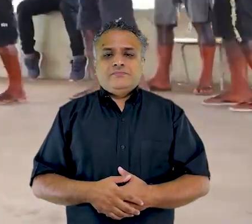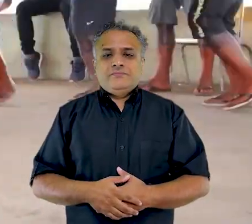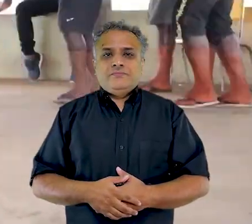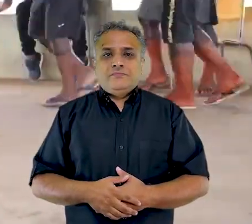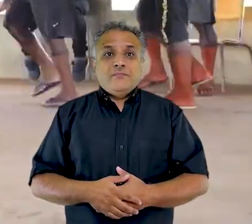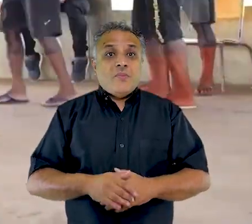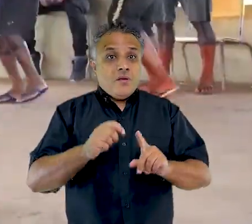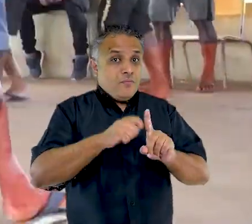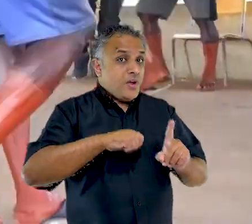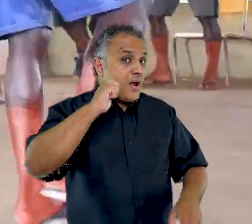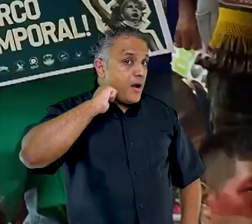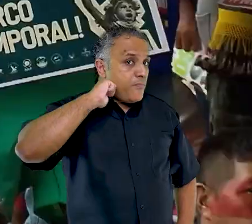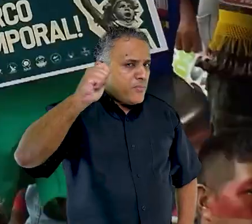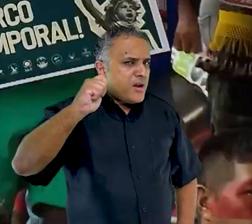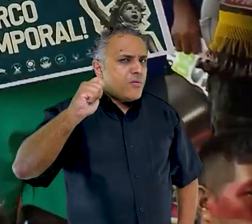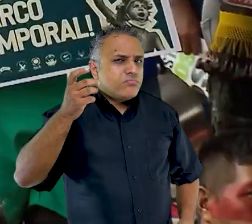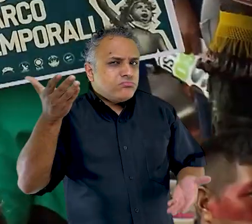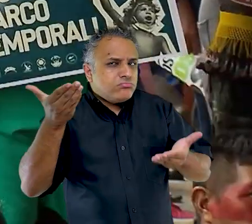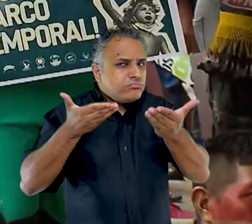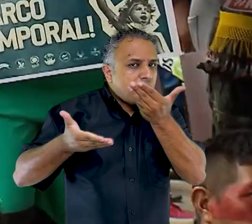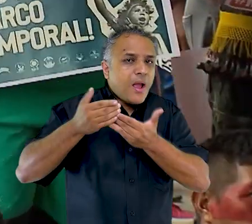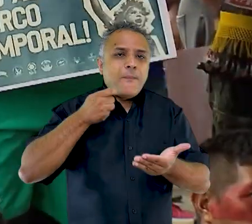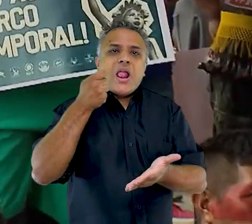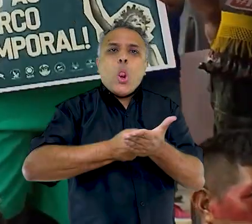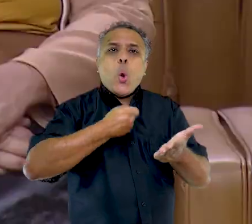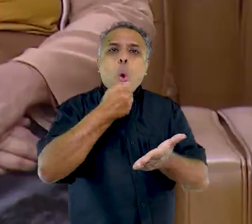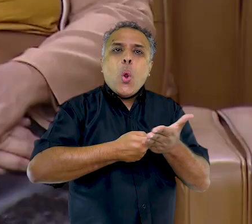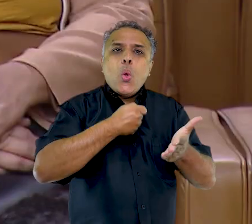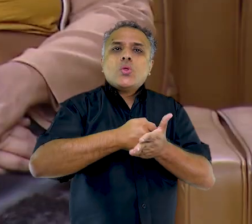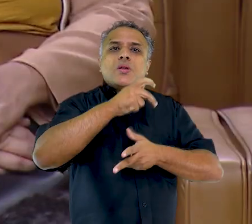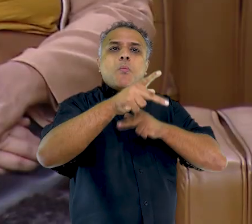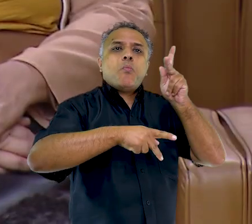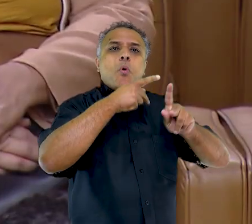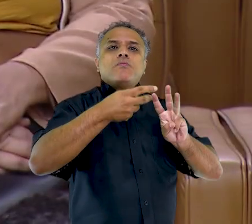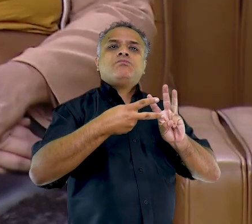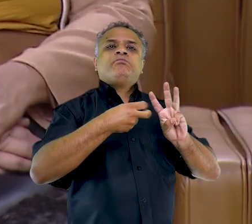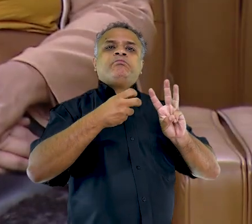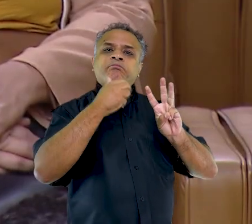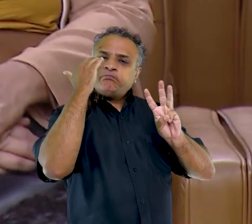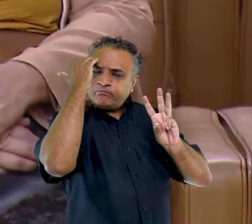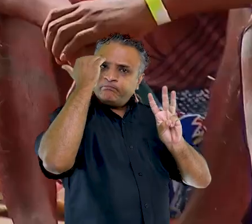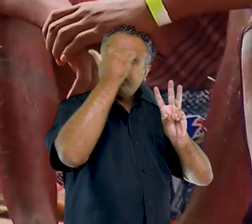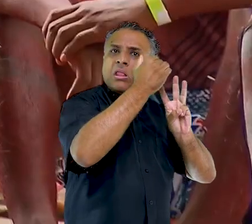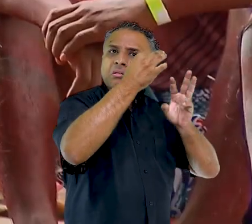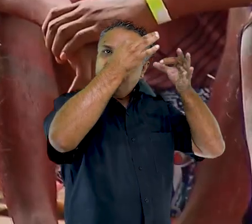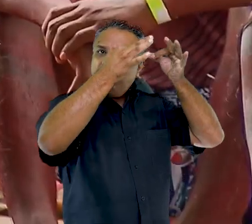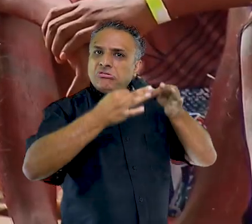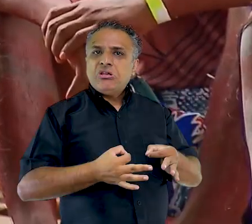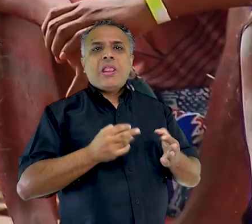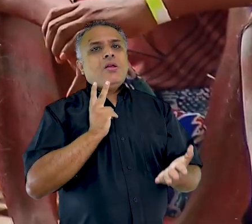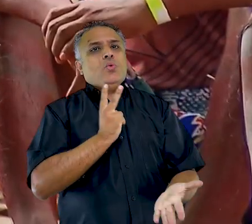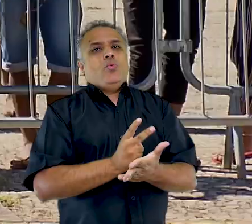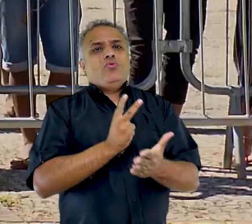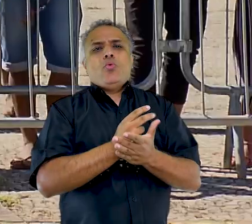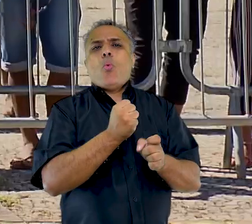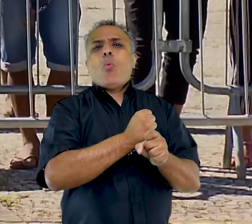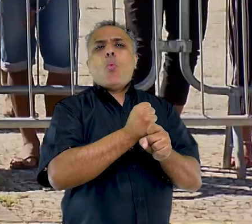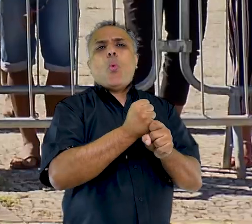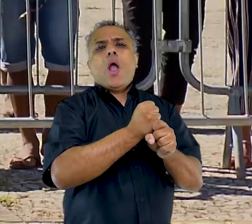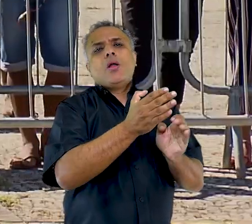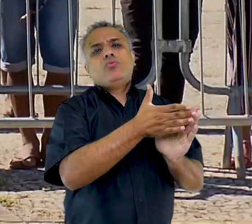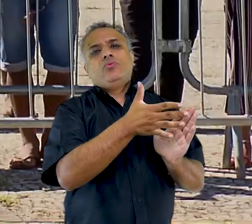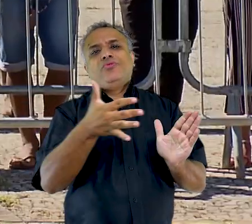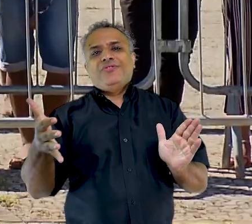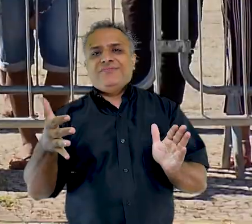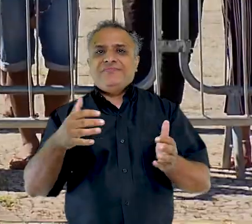Abril é o mês da escuta, mas a luta dos povos indígenas por respeito e dignidade continua o ano inteiro.